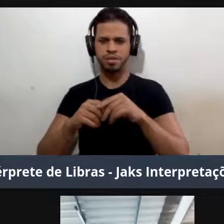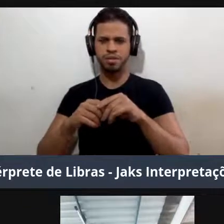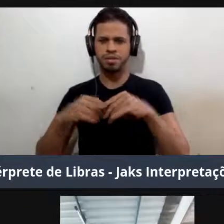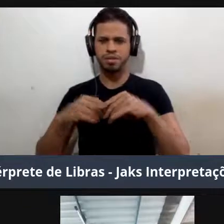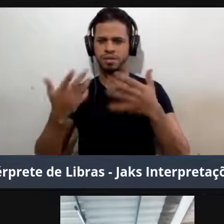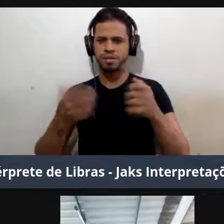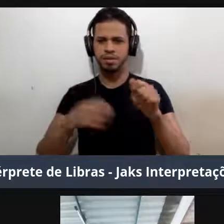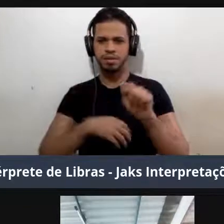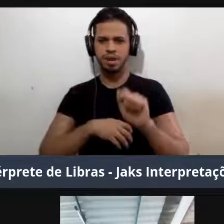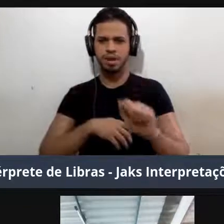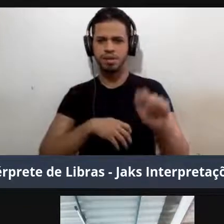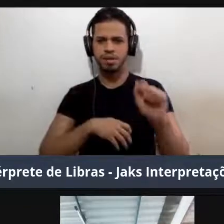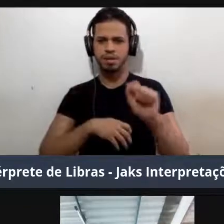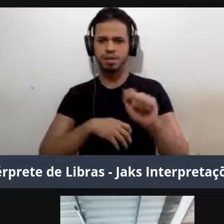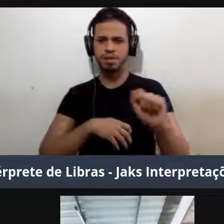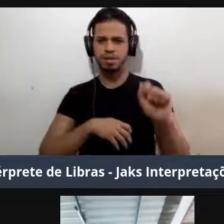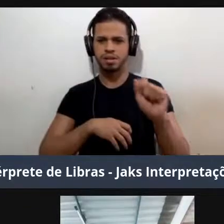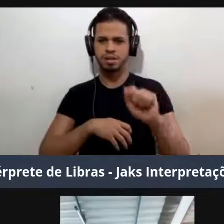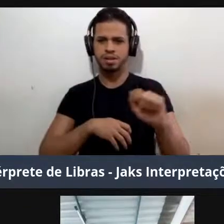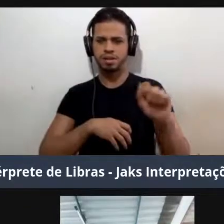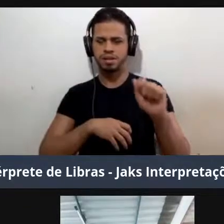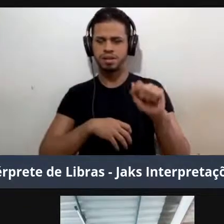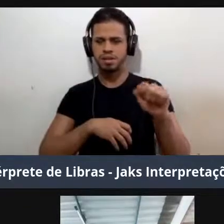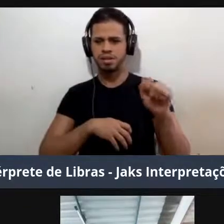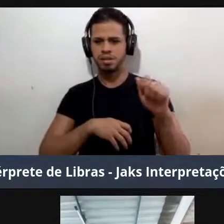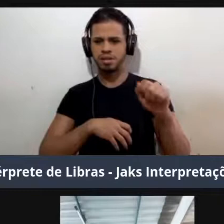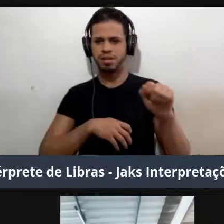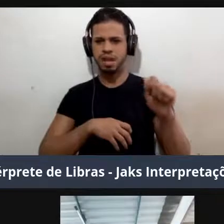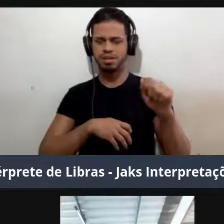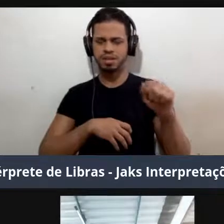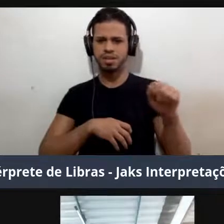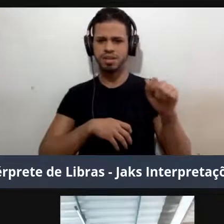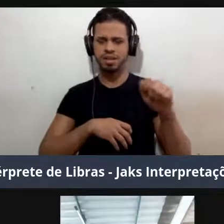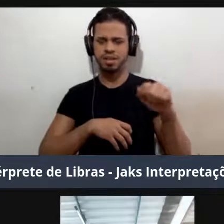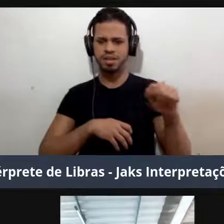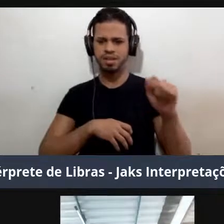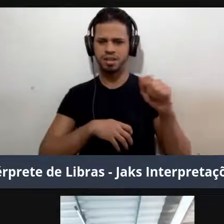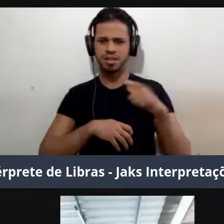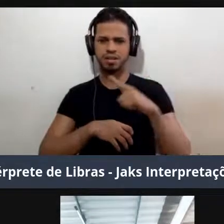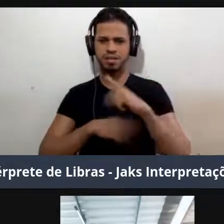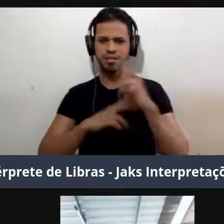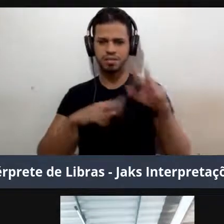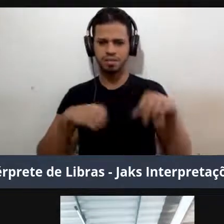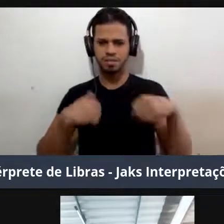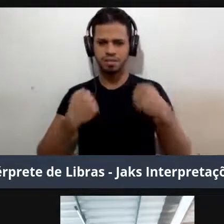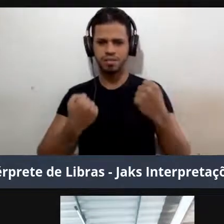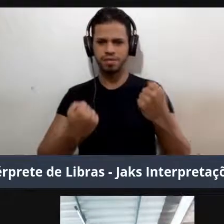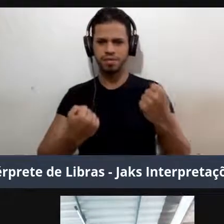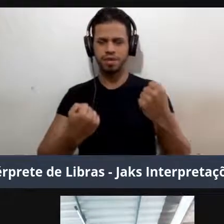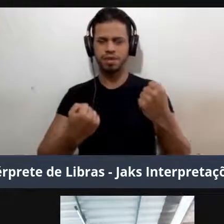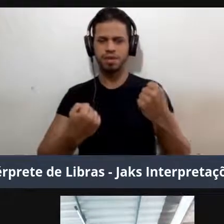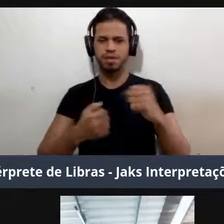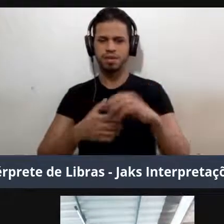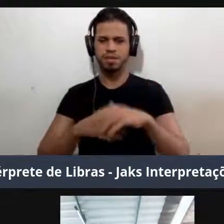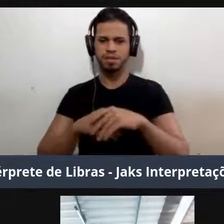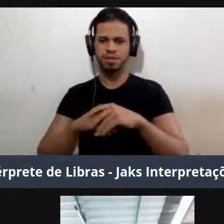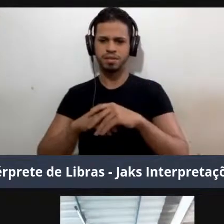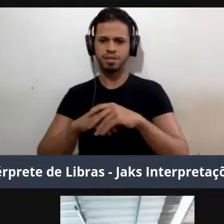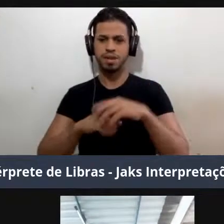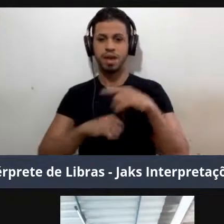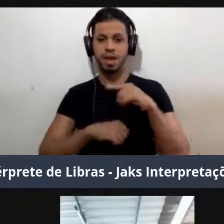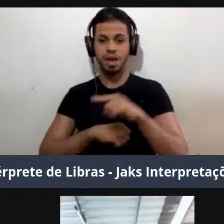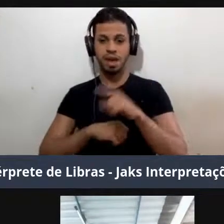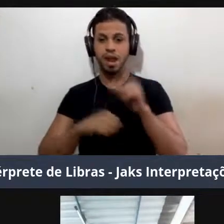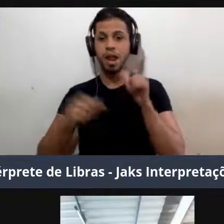associação, a Lourdes ficou forte, ela até